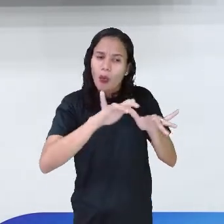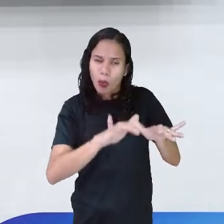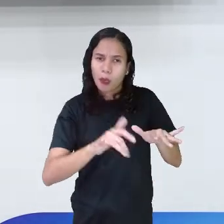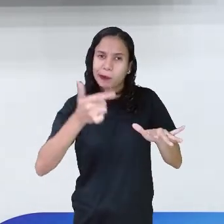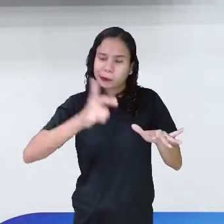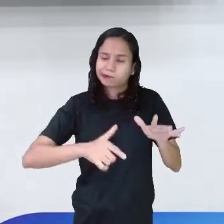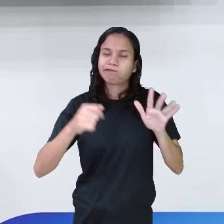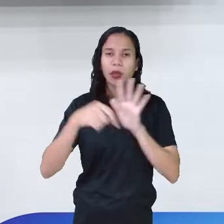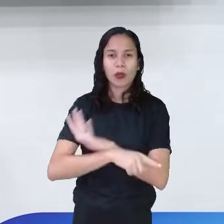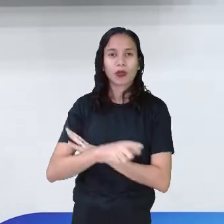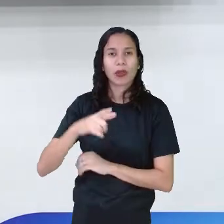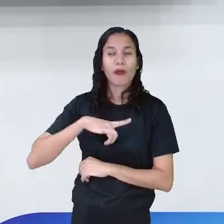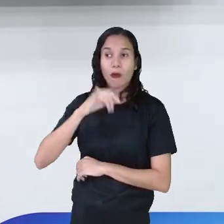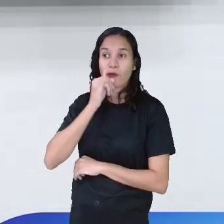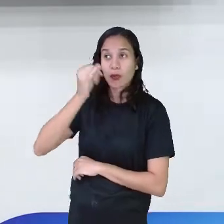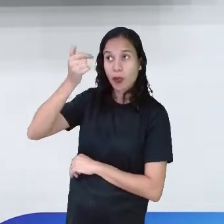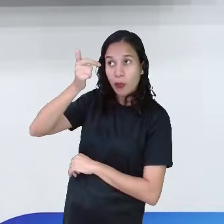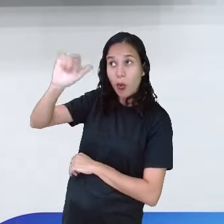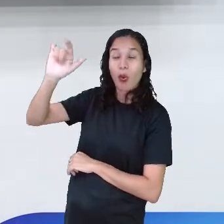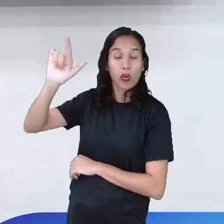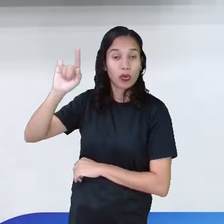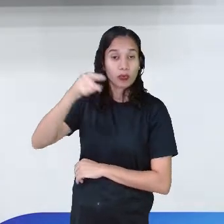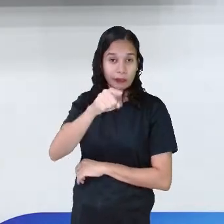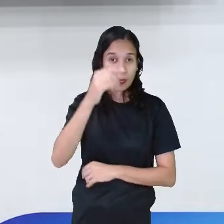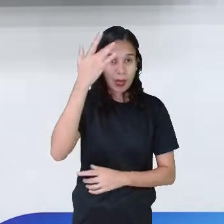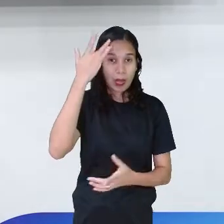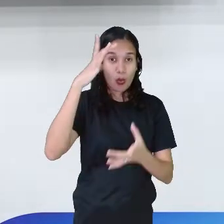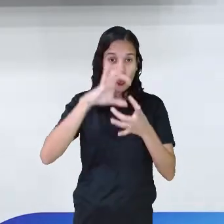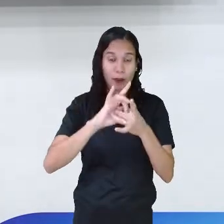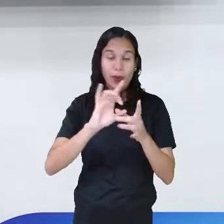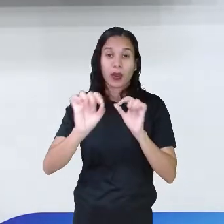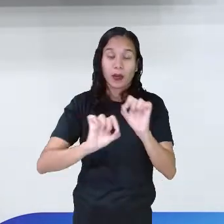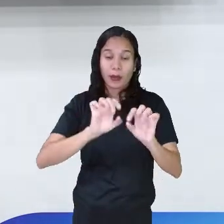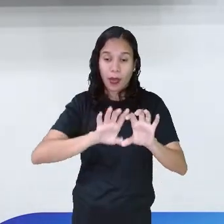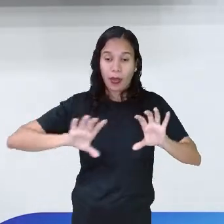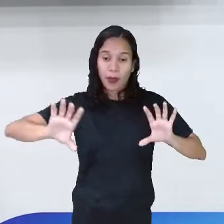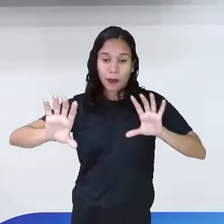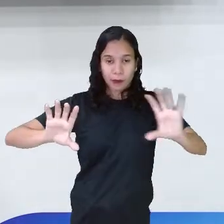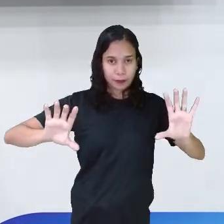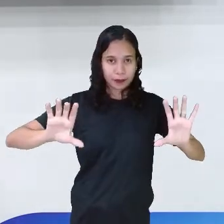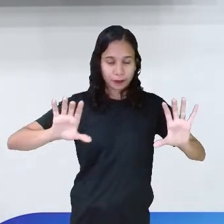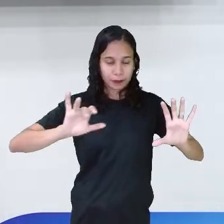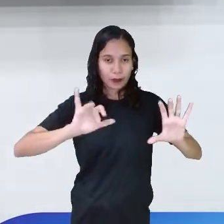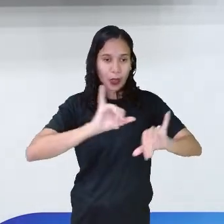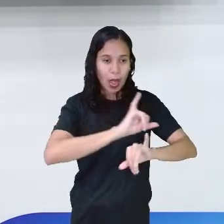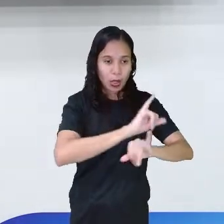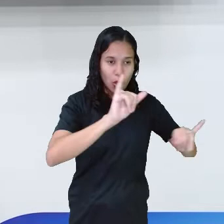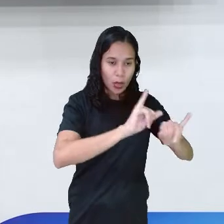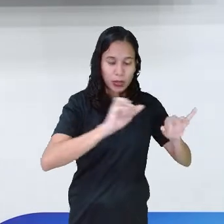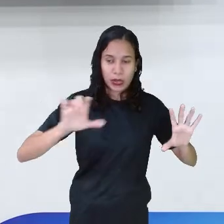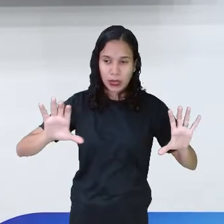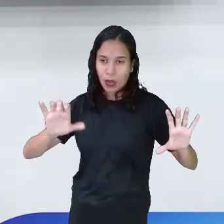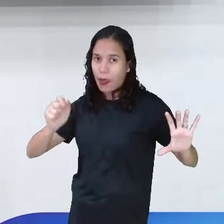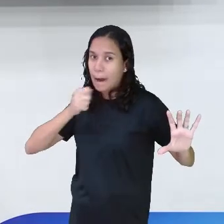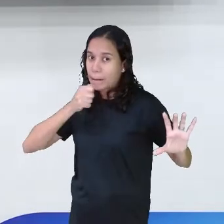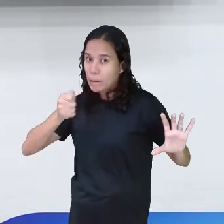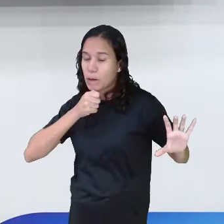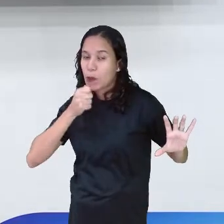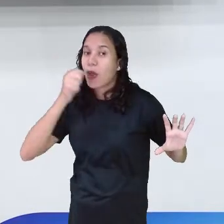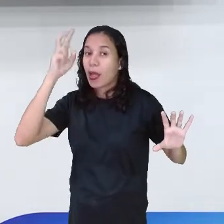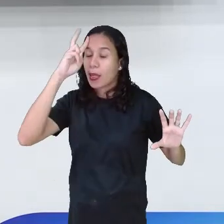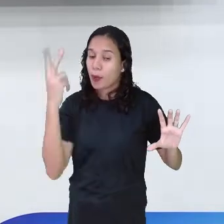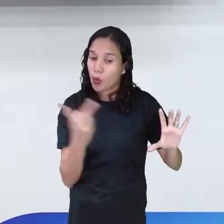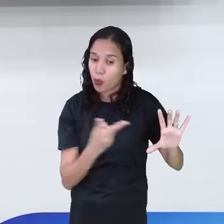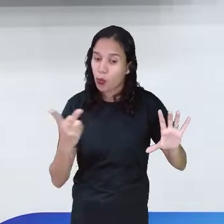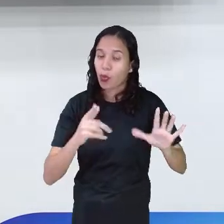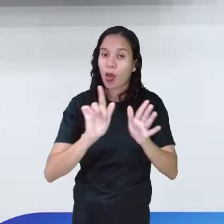outro exemplo para que vocês possam compreender a diferença entre notícia e reportagem. Lembrando que os dois são